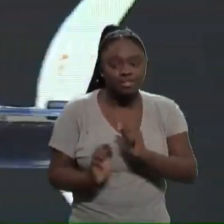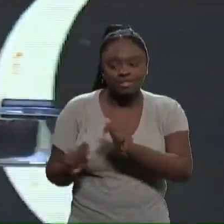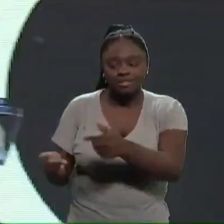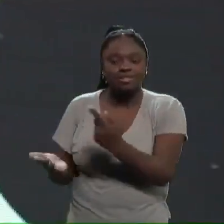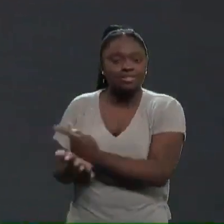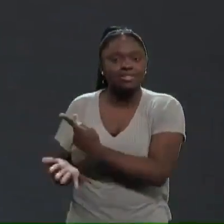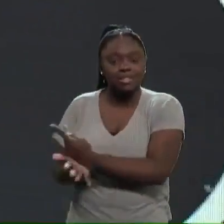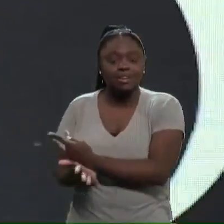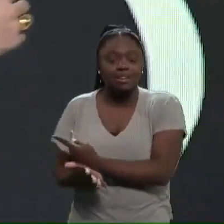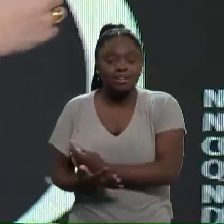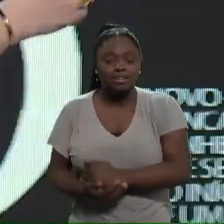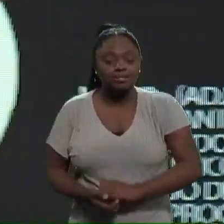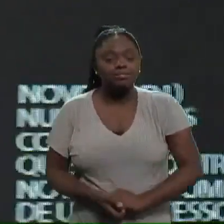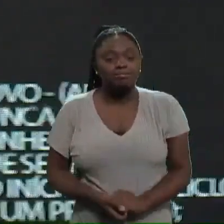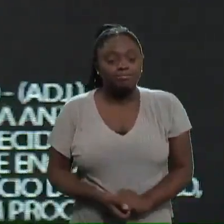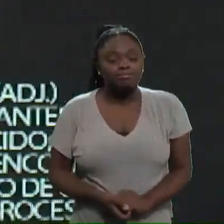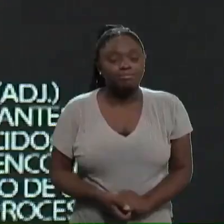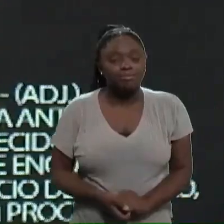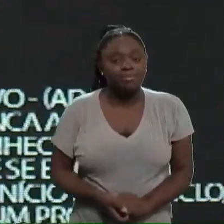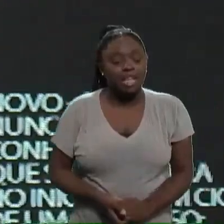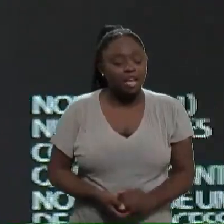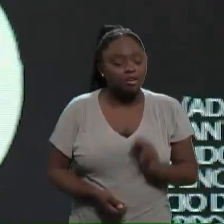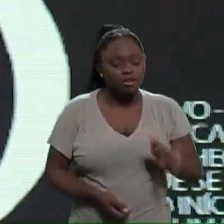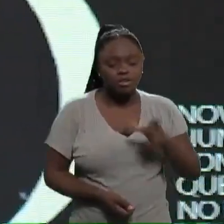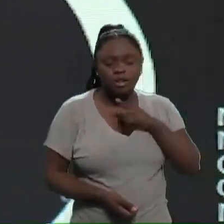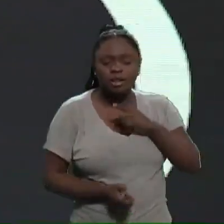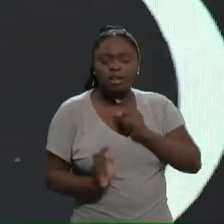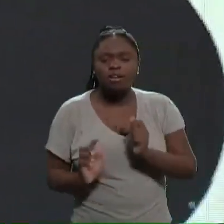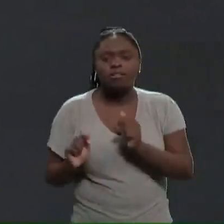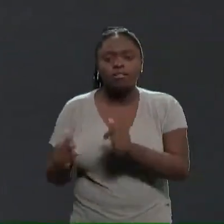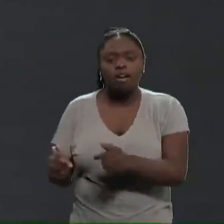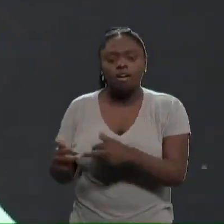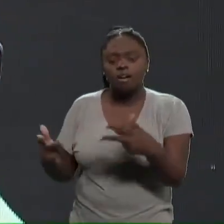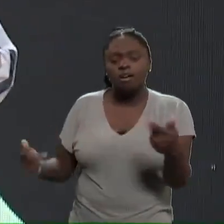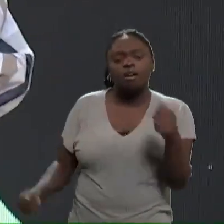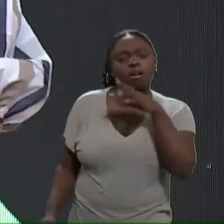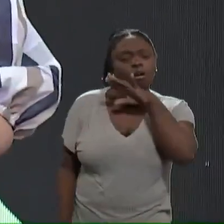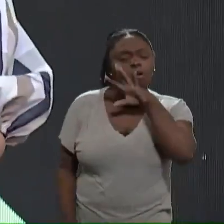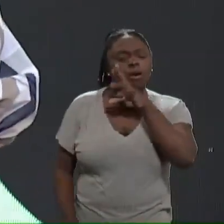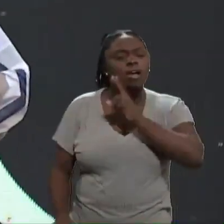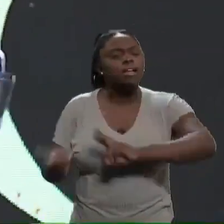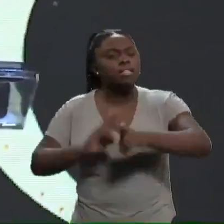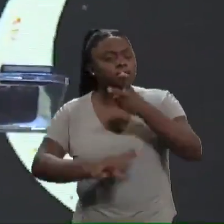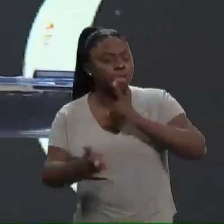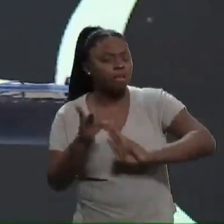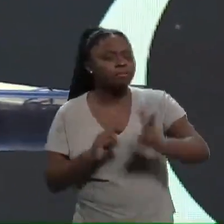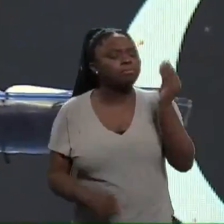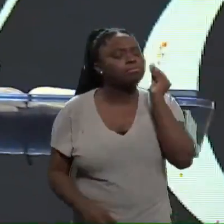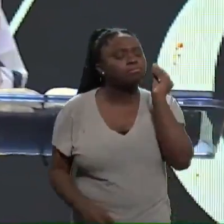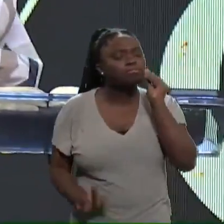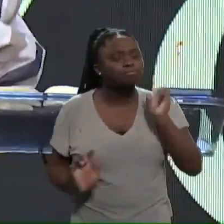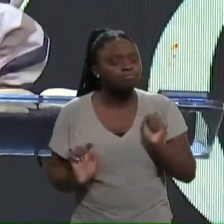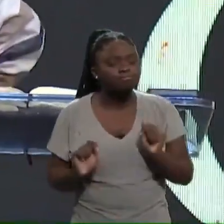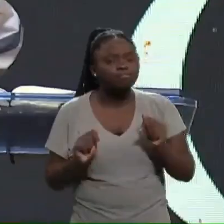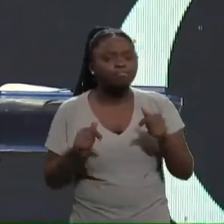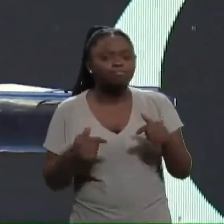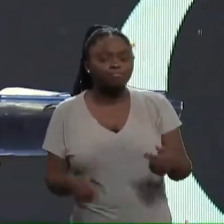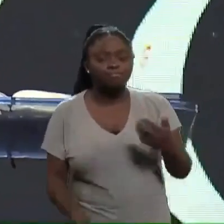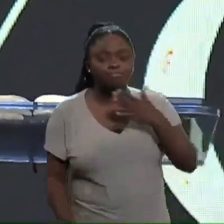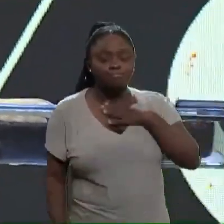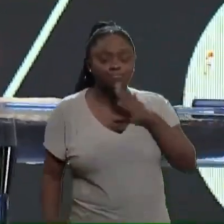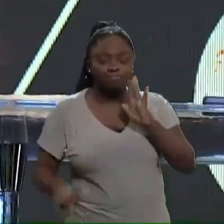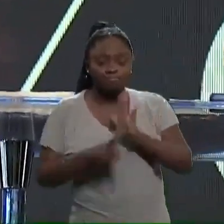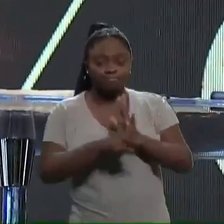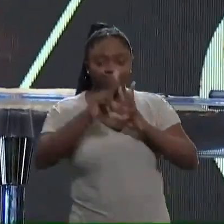A gente vai fazer uma cópia ruim daquilo que já é existente. Toda vez que eu tento produzir algo na minha